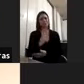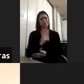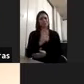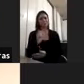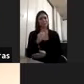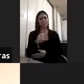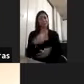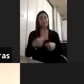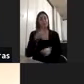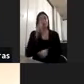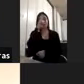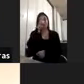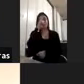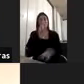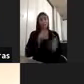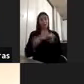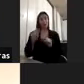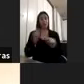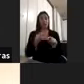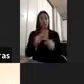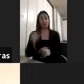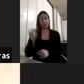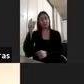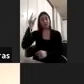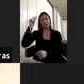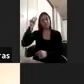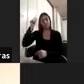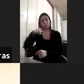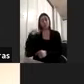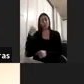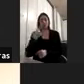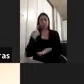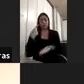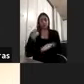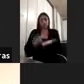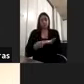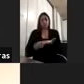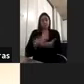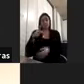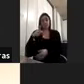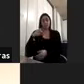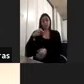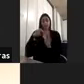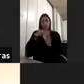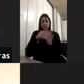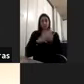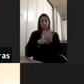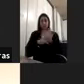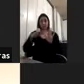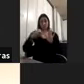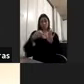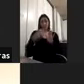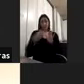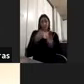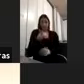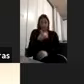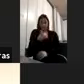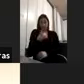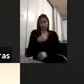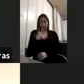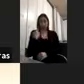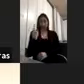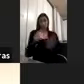firmamos o acordo com a empresa da MP 936 para manutenção de emprego, ao contrário do que a empresa vem dizendo, nós sempre buscamos manutenção de emprego. E a empresa